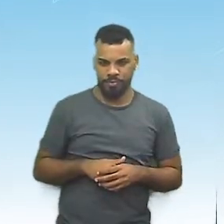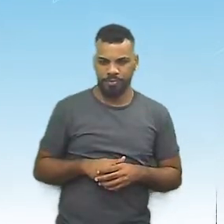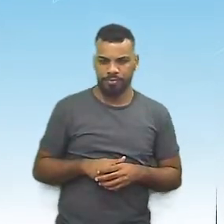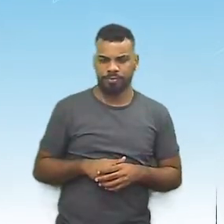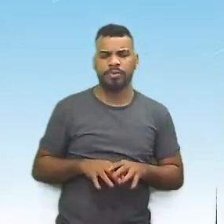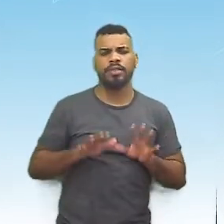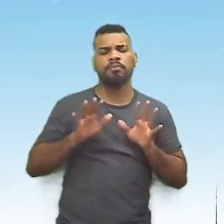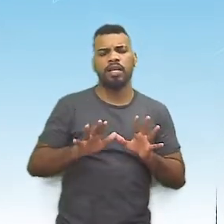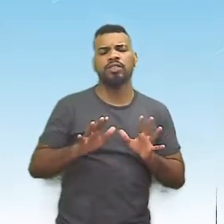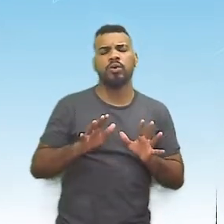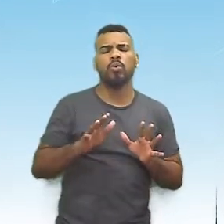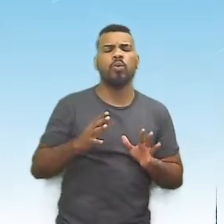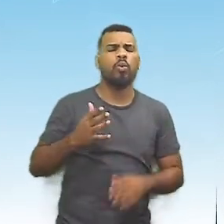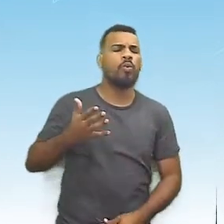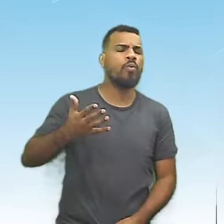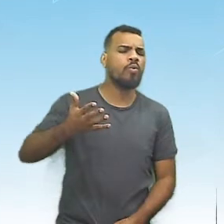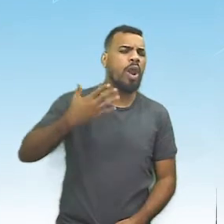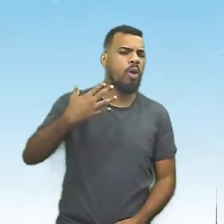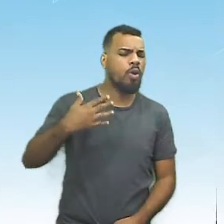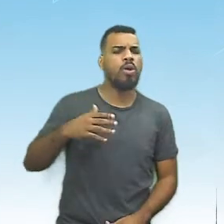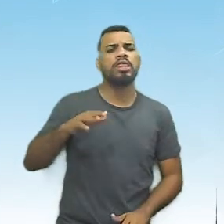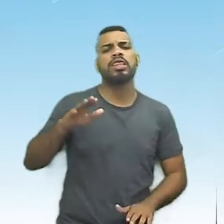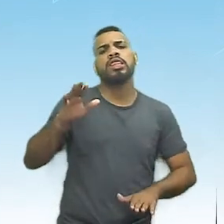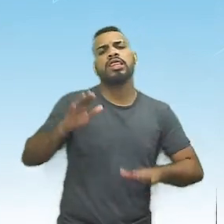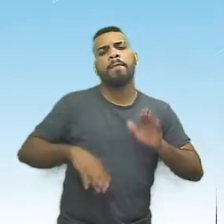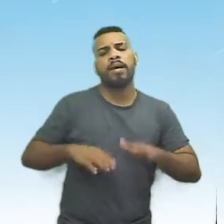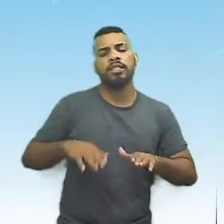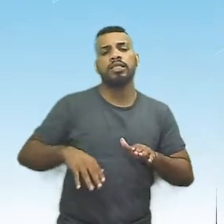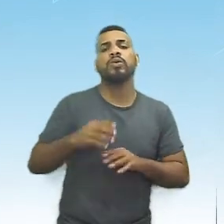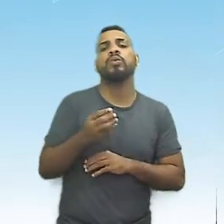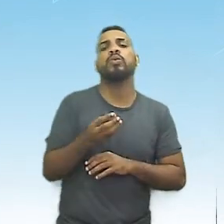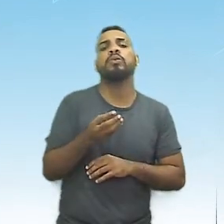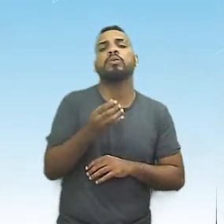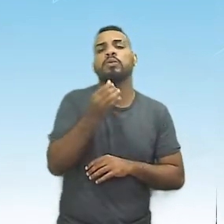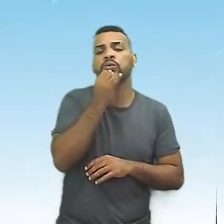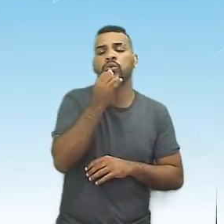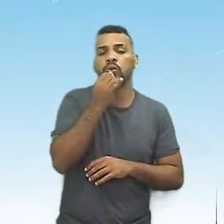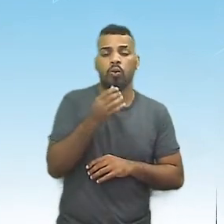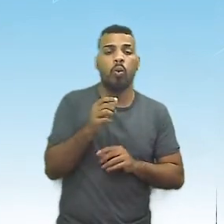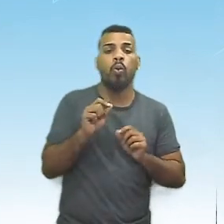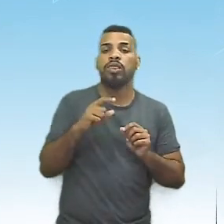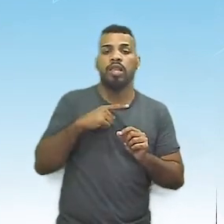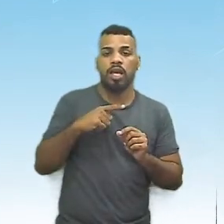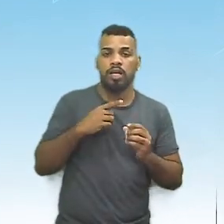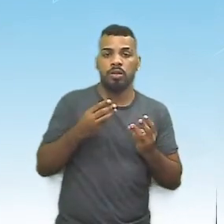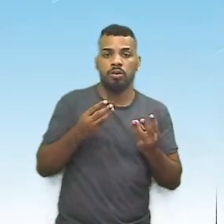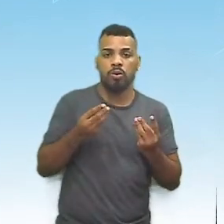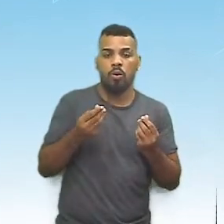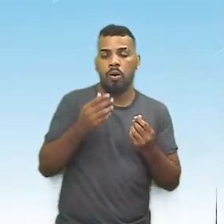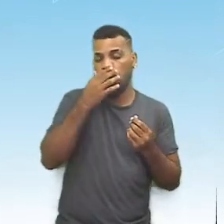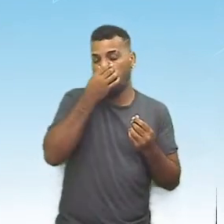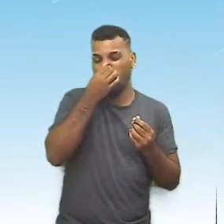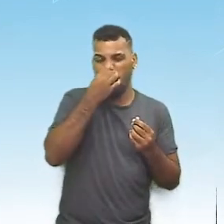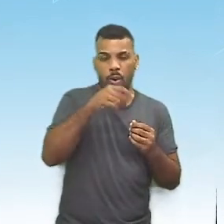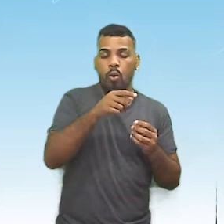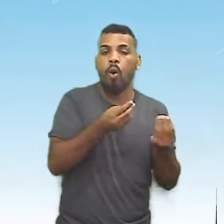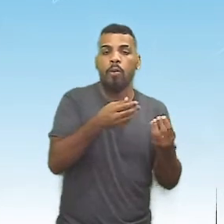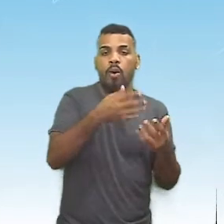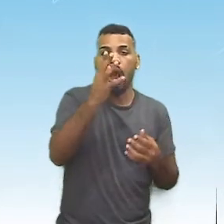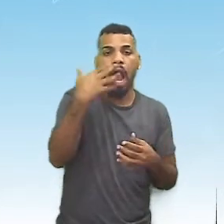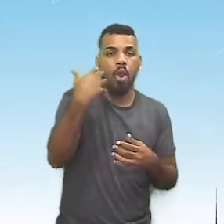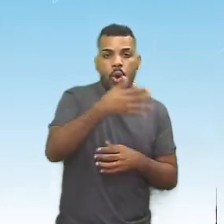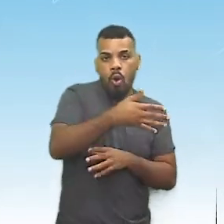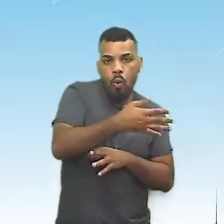ela dependerá também da capacidade da substância de conduzir o calor, ou